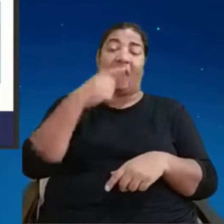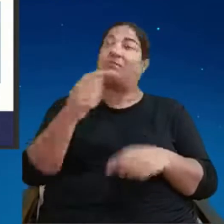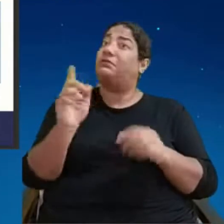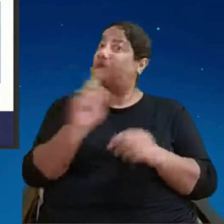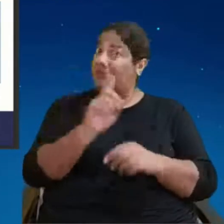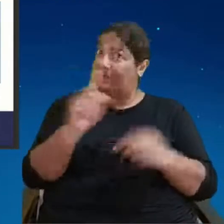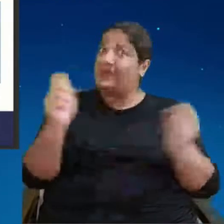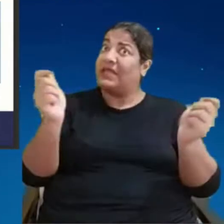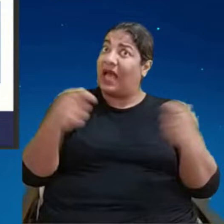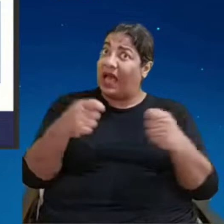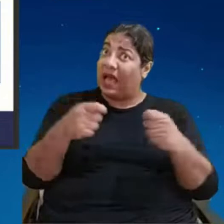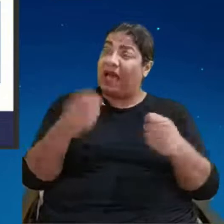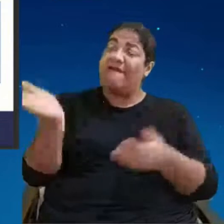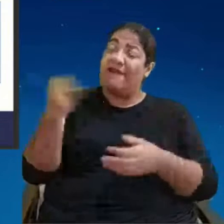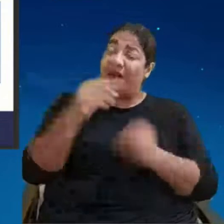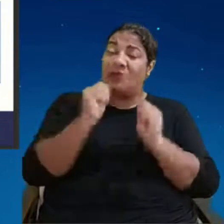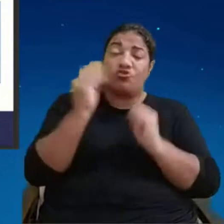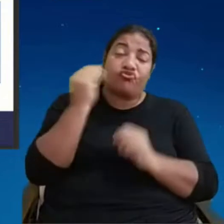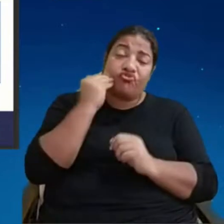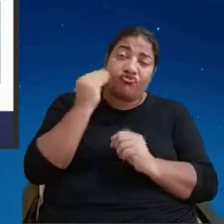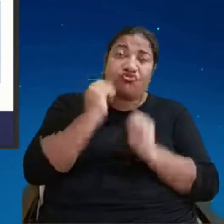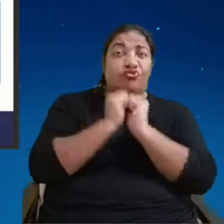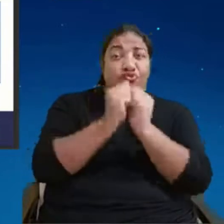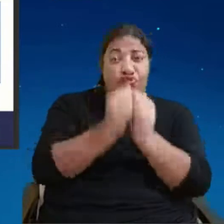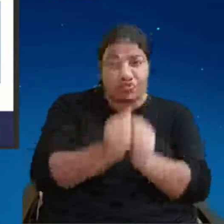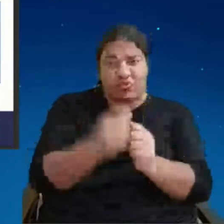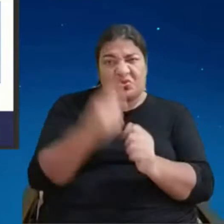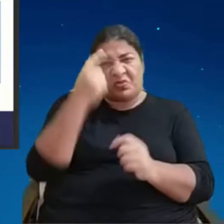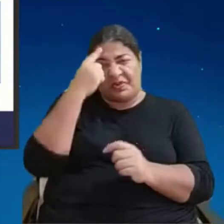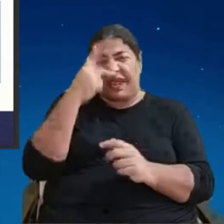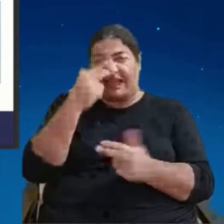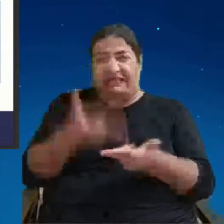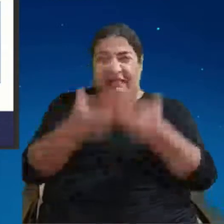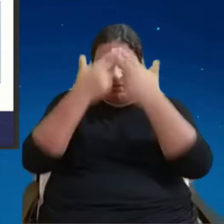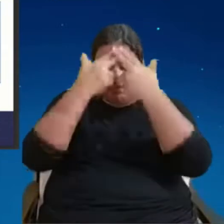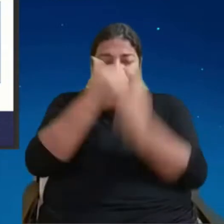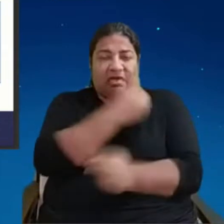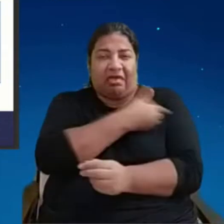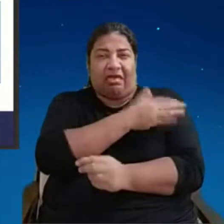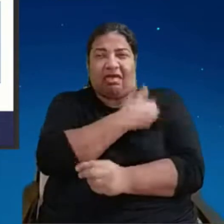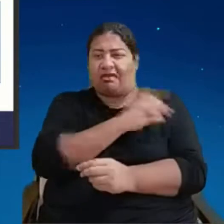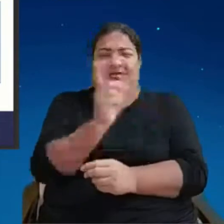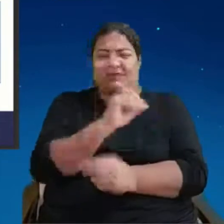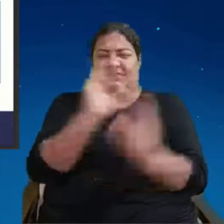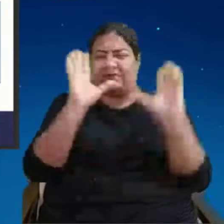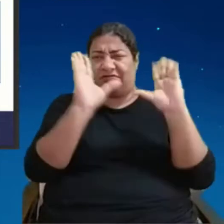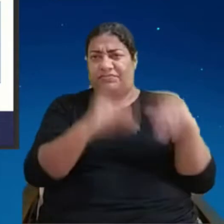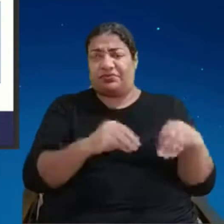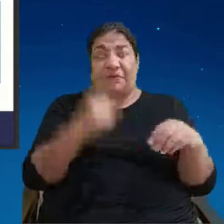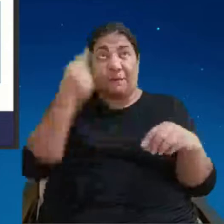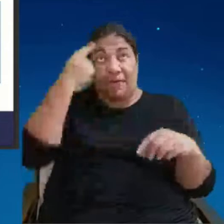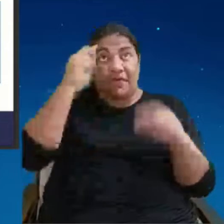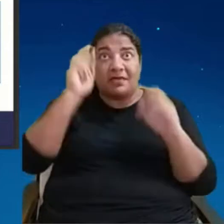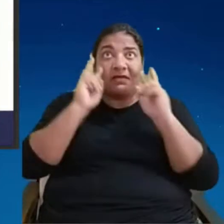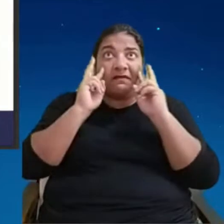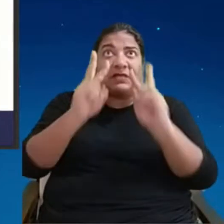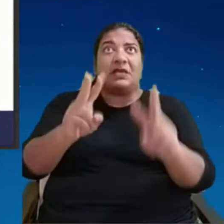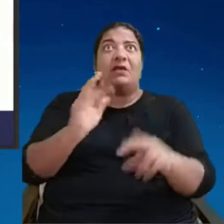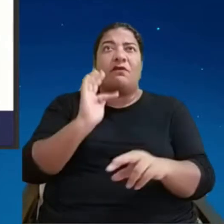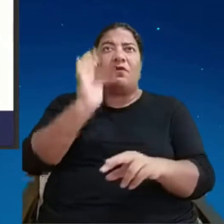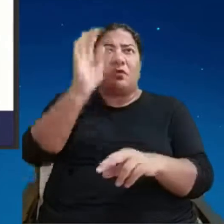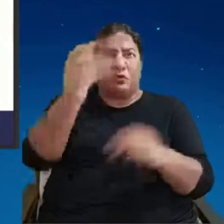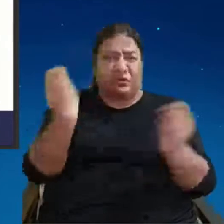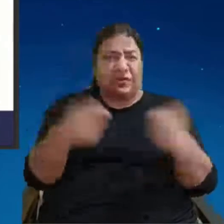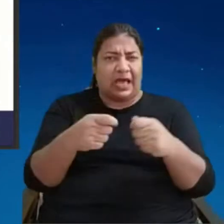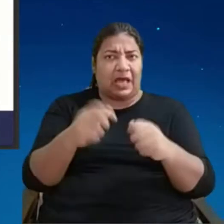tentar juntos diminuir o preconceito e apostar na questão visionária, né? Que já não é tão visionária não, tá? Então